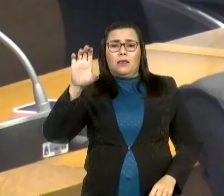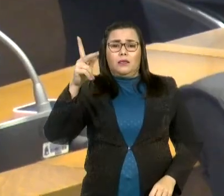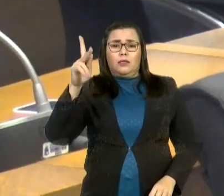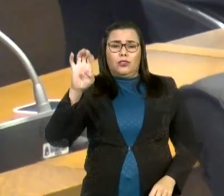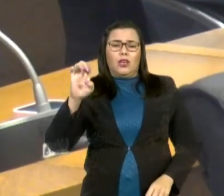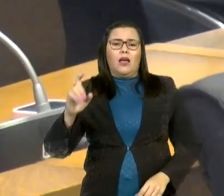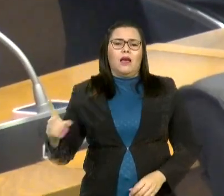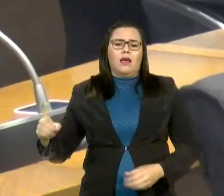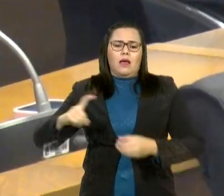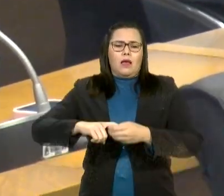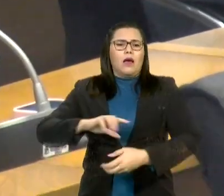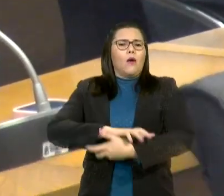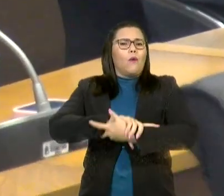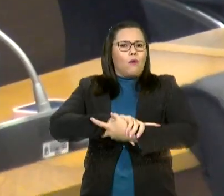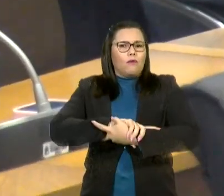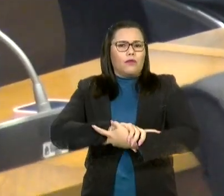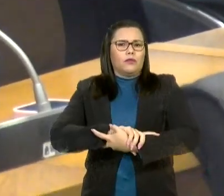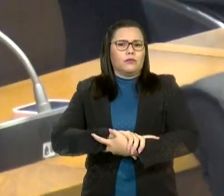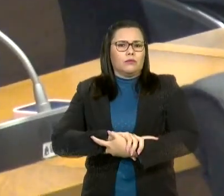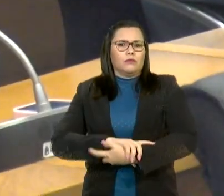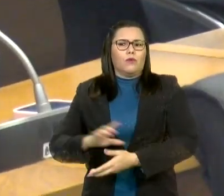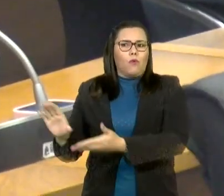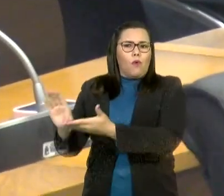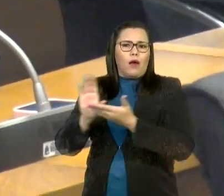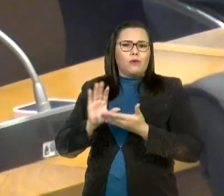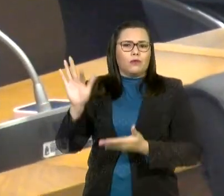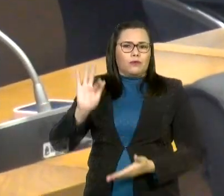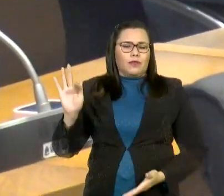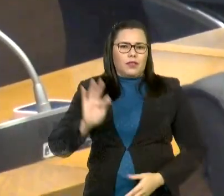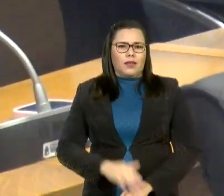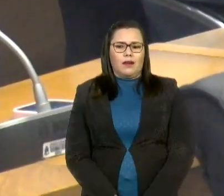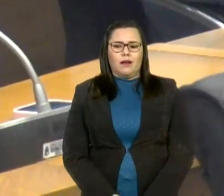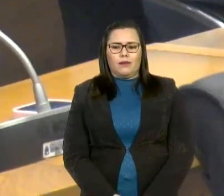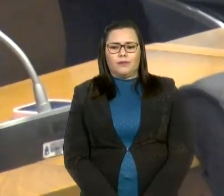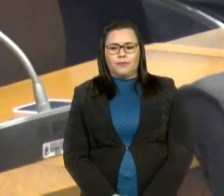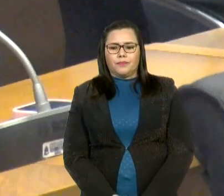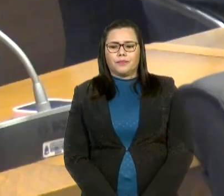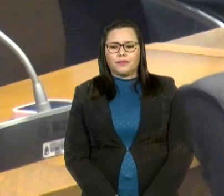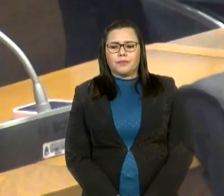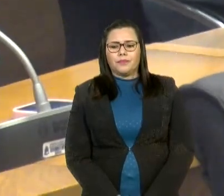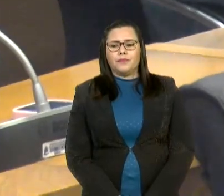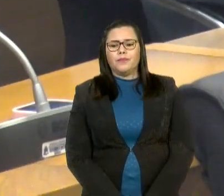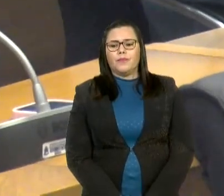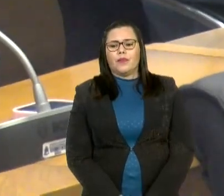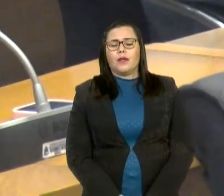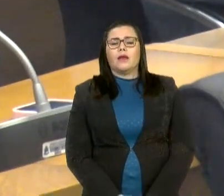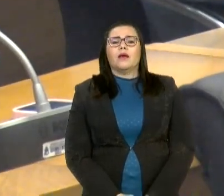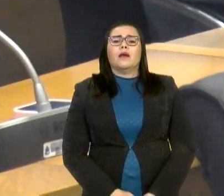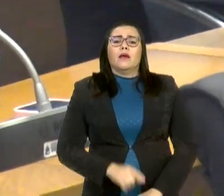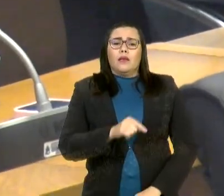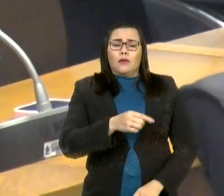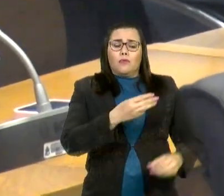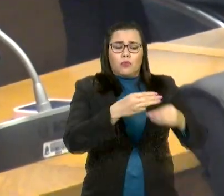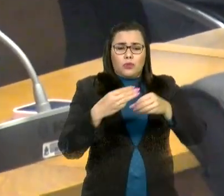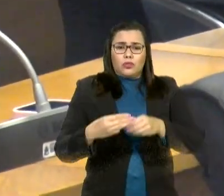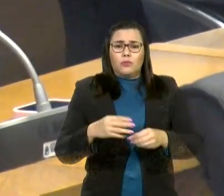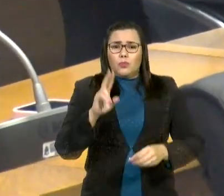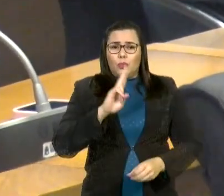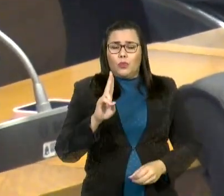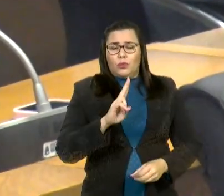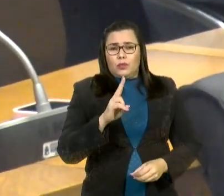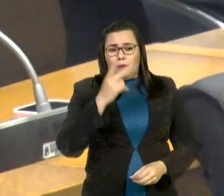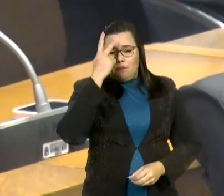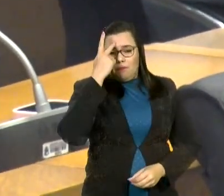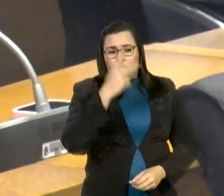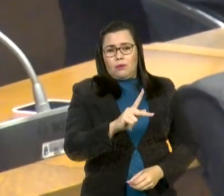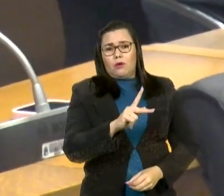você realizar com recursos próprios do município, elas estão sendo finalizadas com recursos próprios do município,